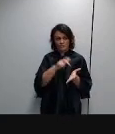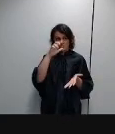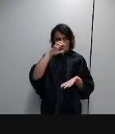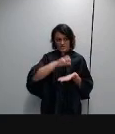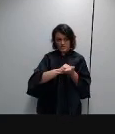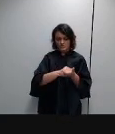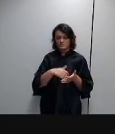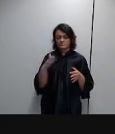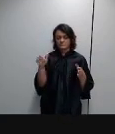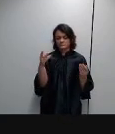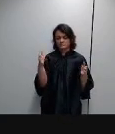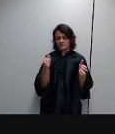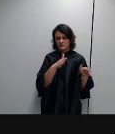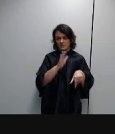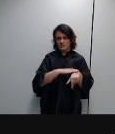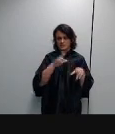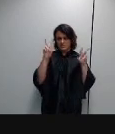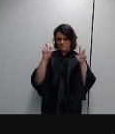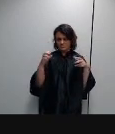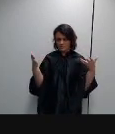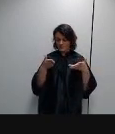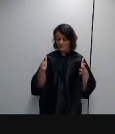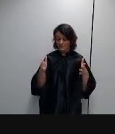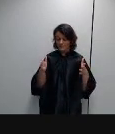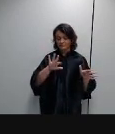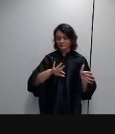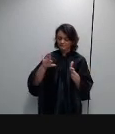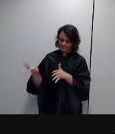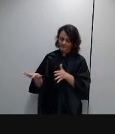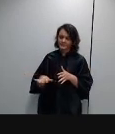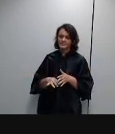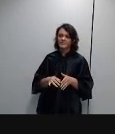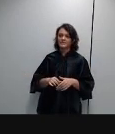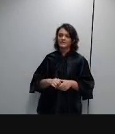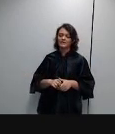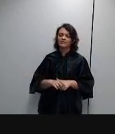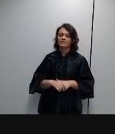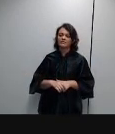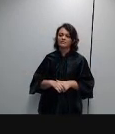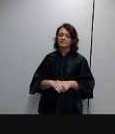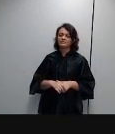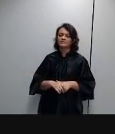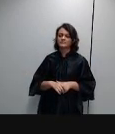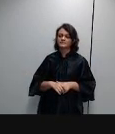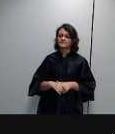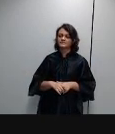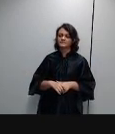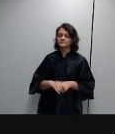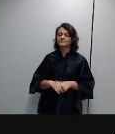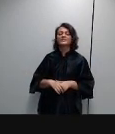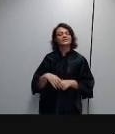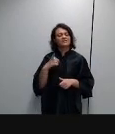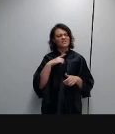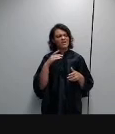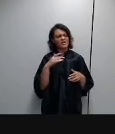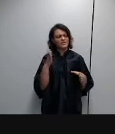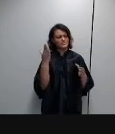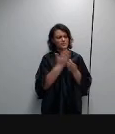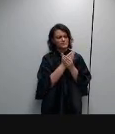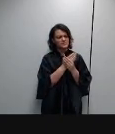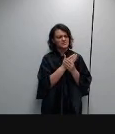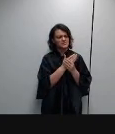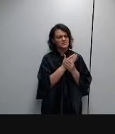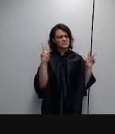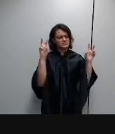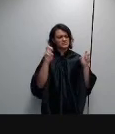a esse tema bem eu ainda água os meus é necessário não tem algum processo no caso a